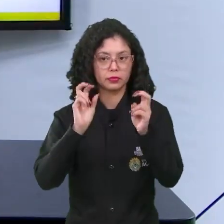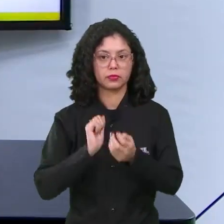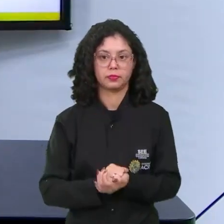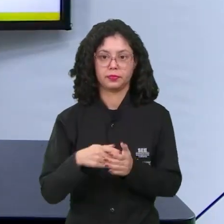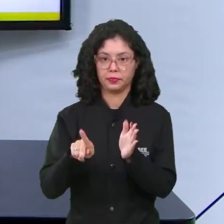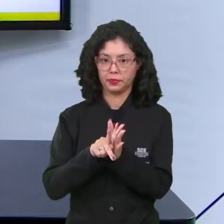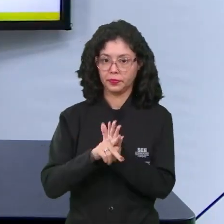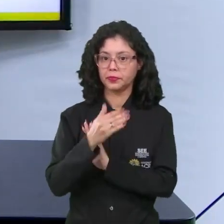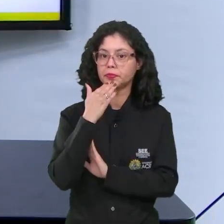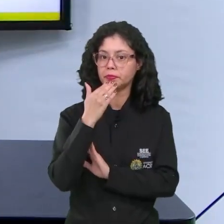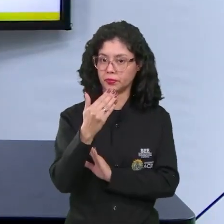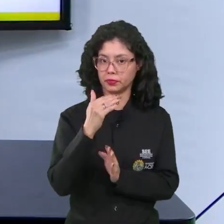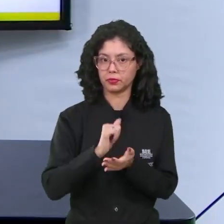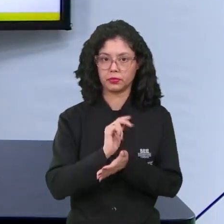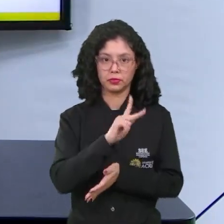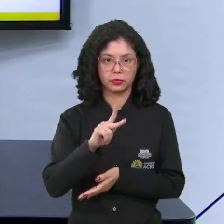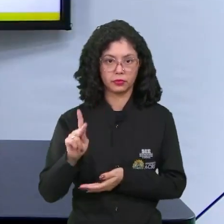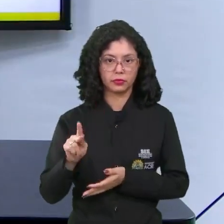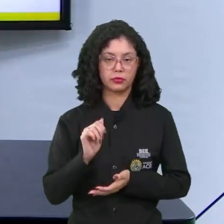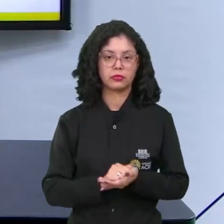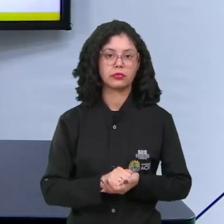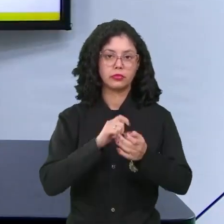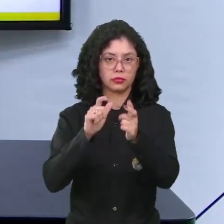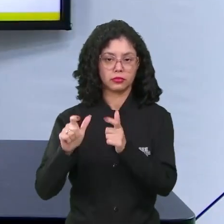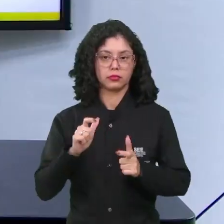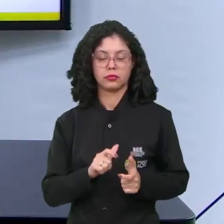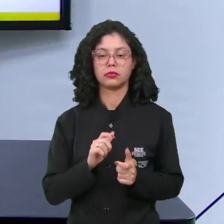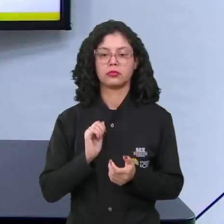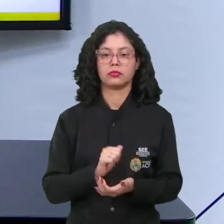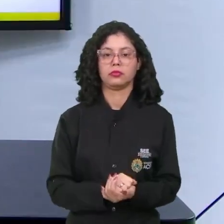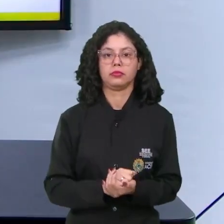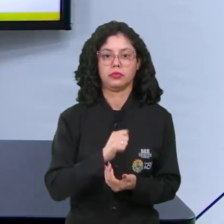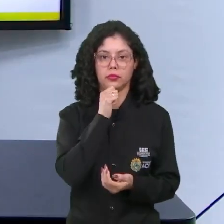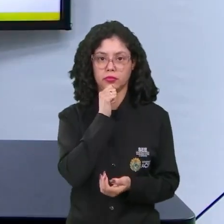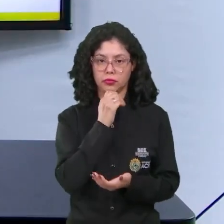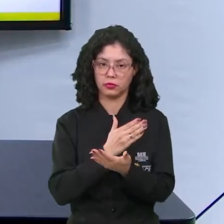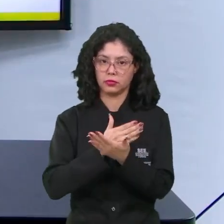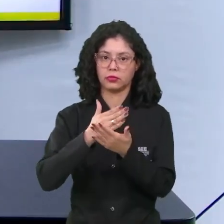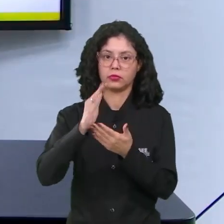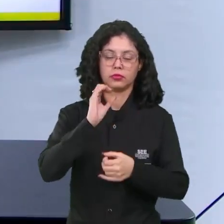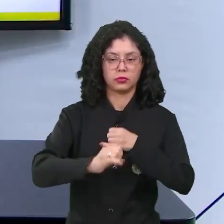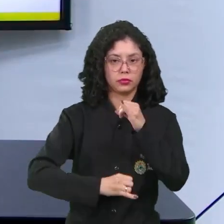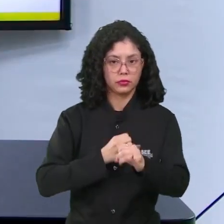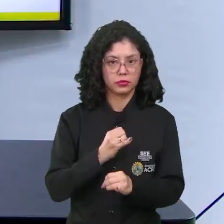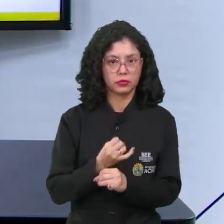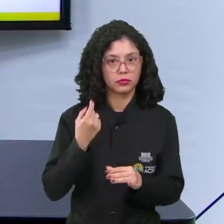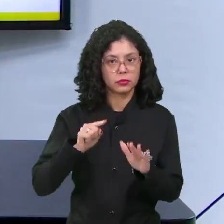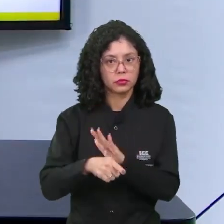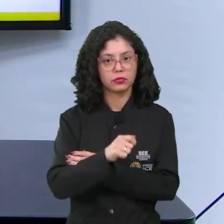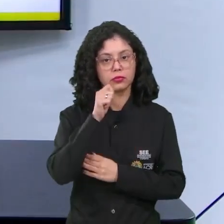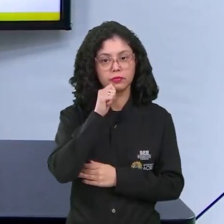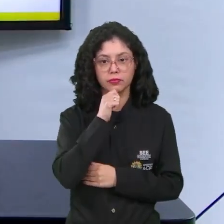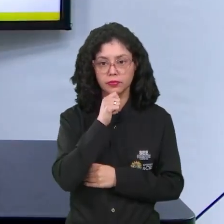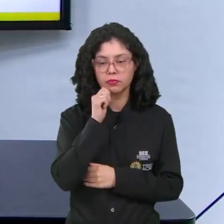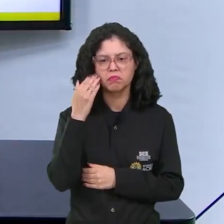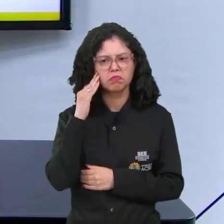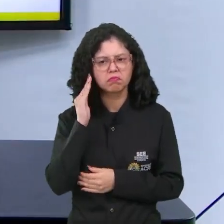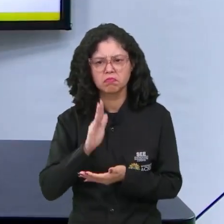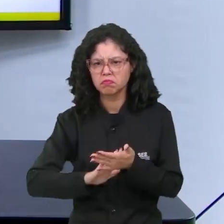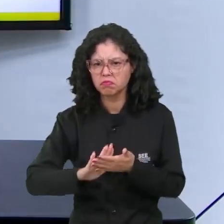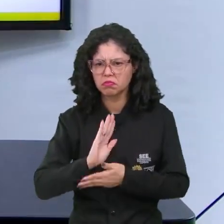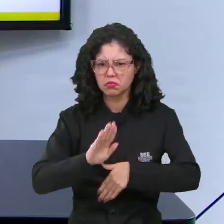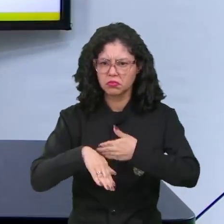temática solicitada pelo professor, ou de repente você comece ali a navegar nas redes e você não compreende